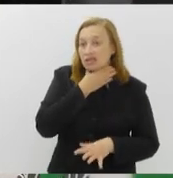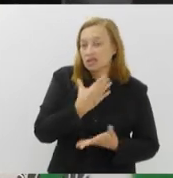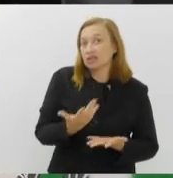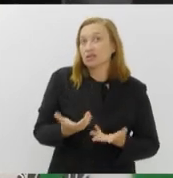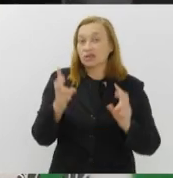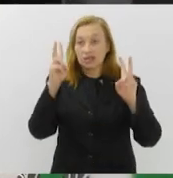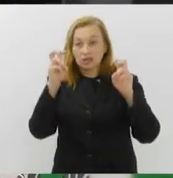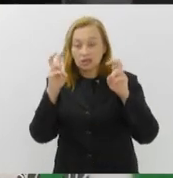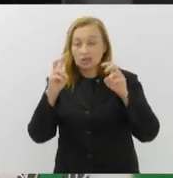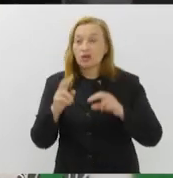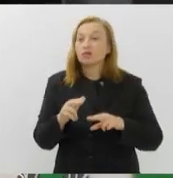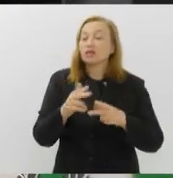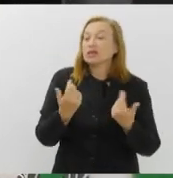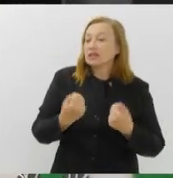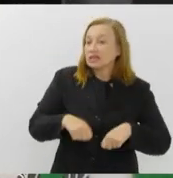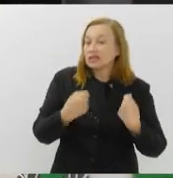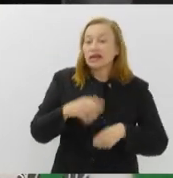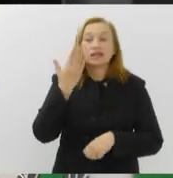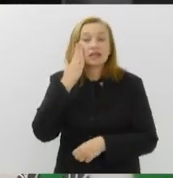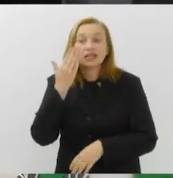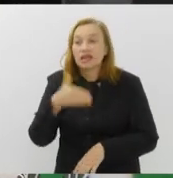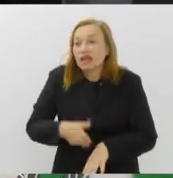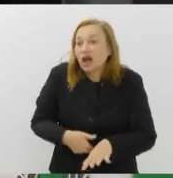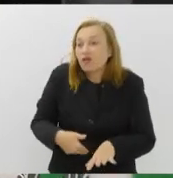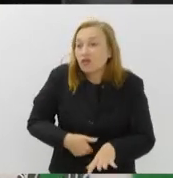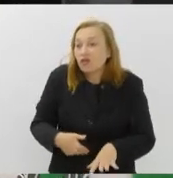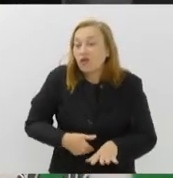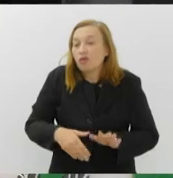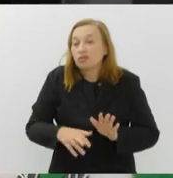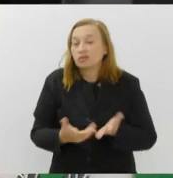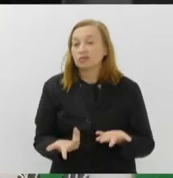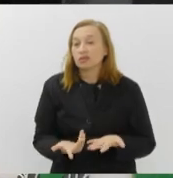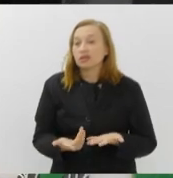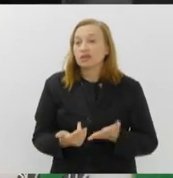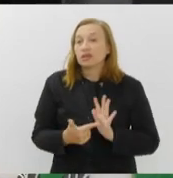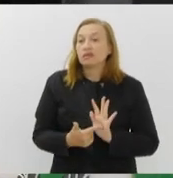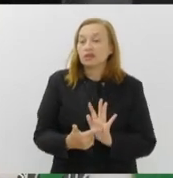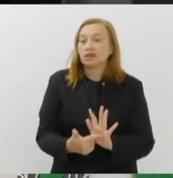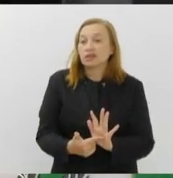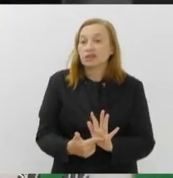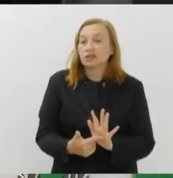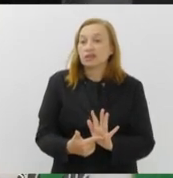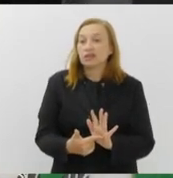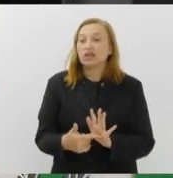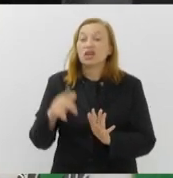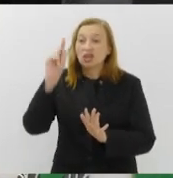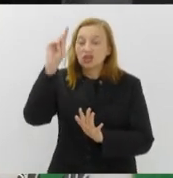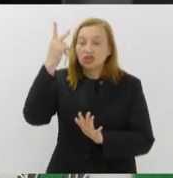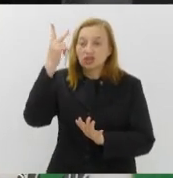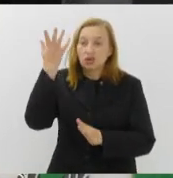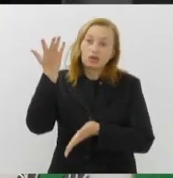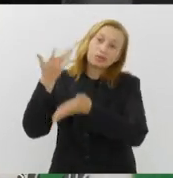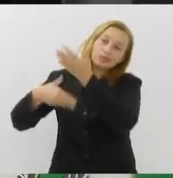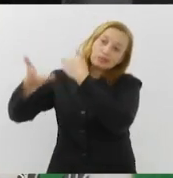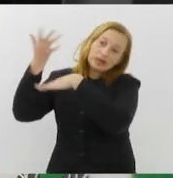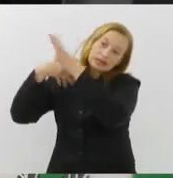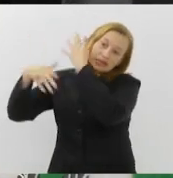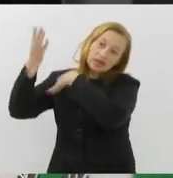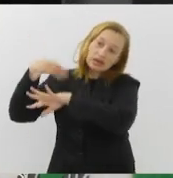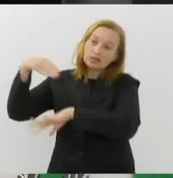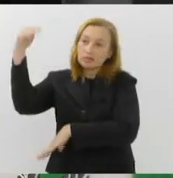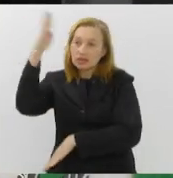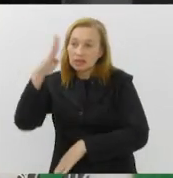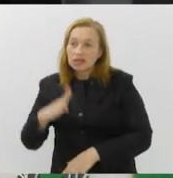é necessário entender que a fome apresenta raízes profundas na história brasileira. É importante a gente sempre